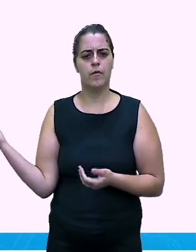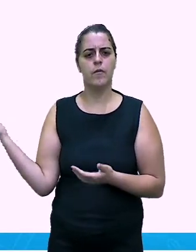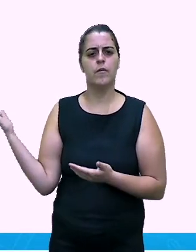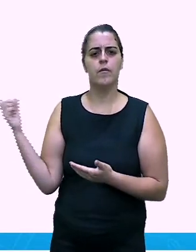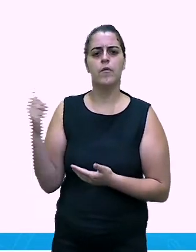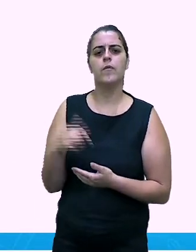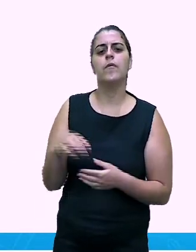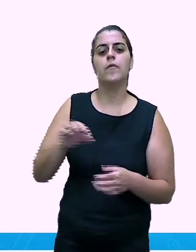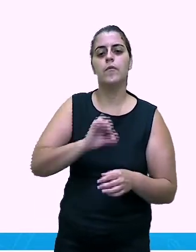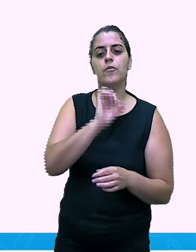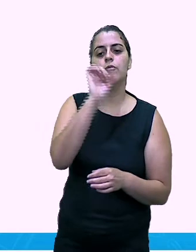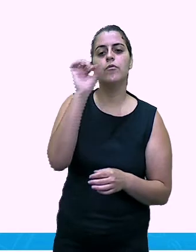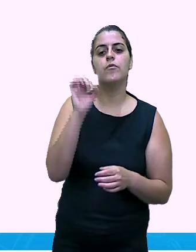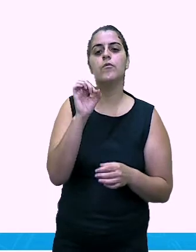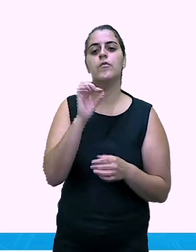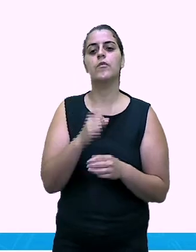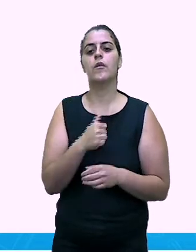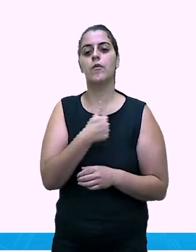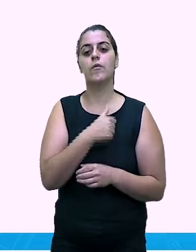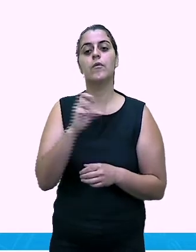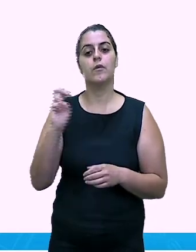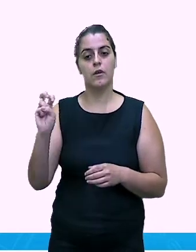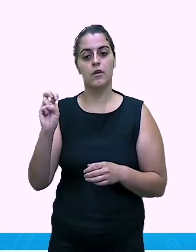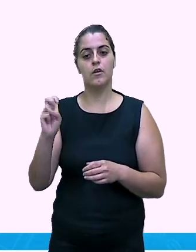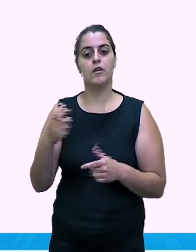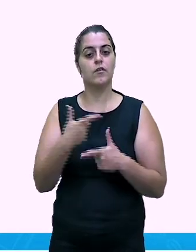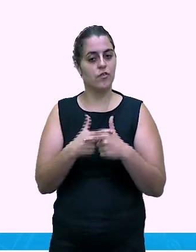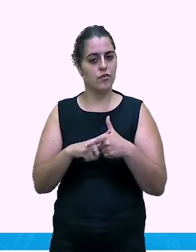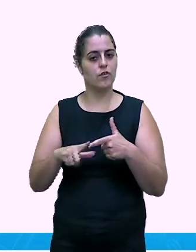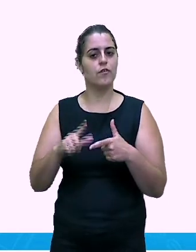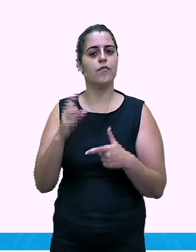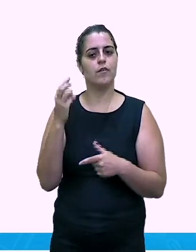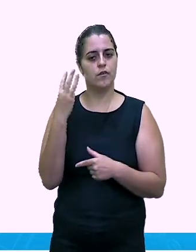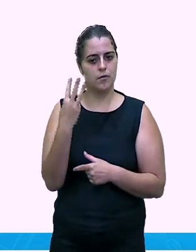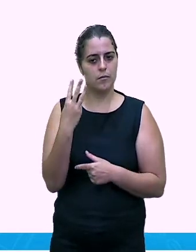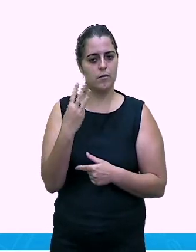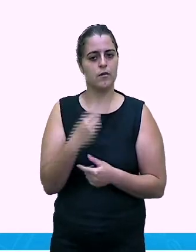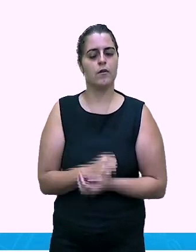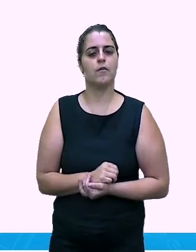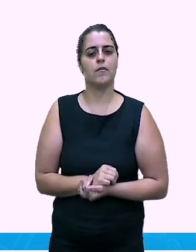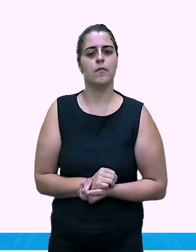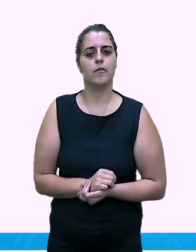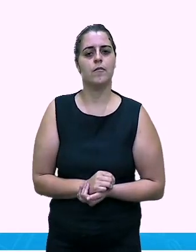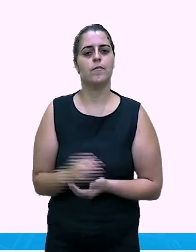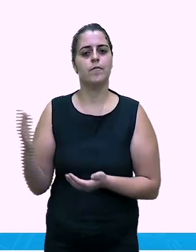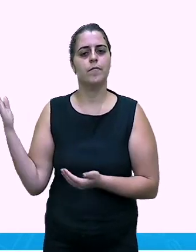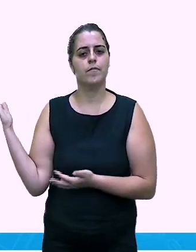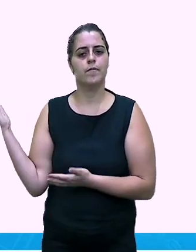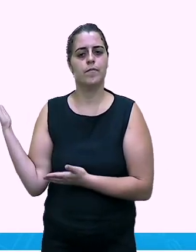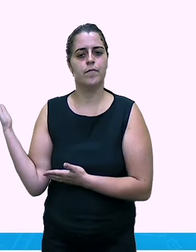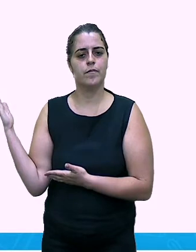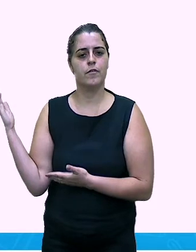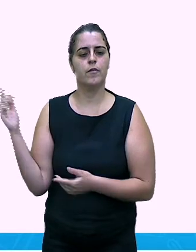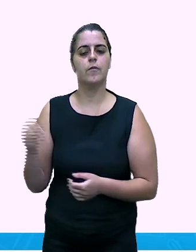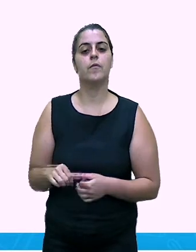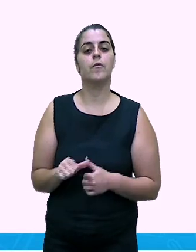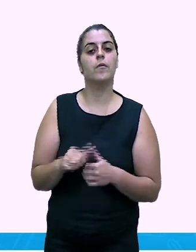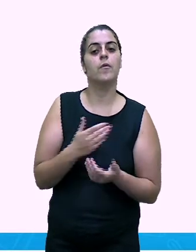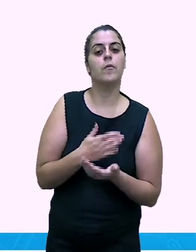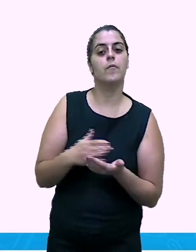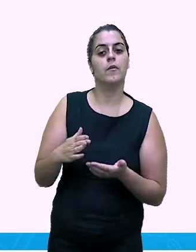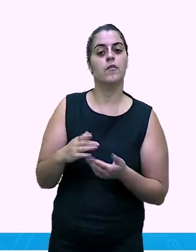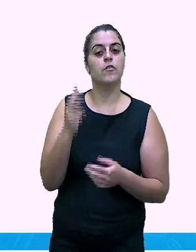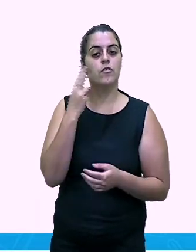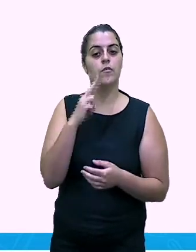vamos pegar força com o próximo número. Então eu analiso o 15 no total, mas de início a gente analisou somente